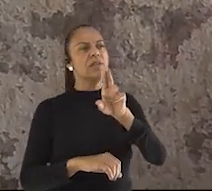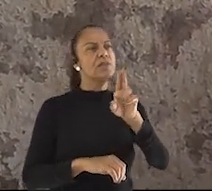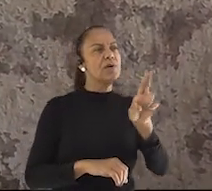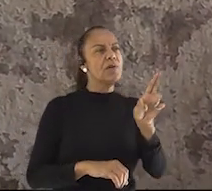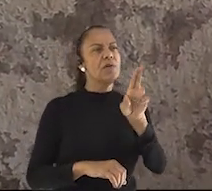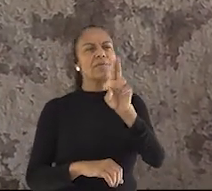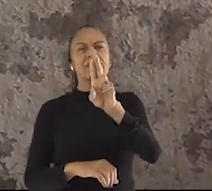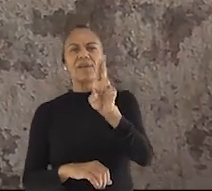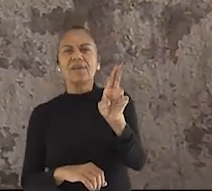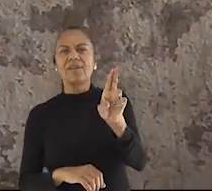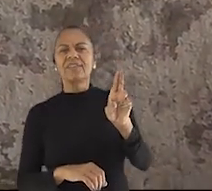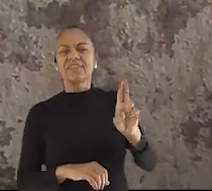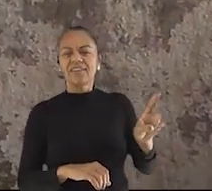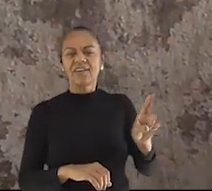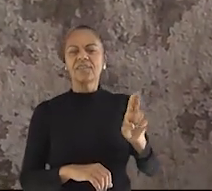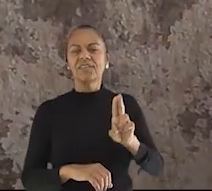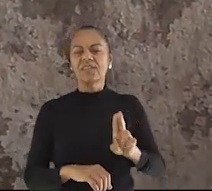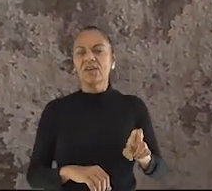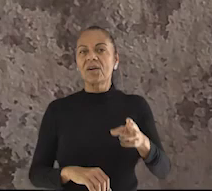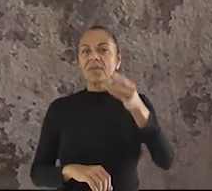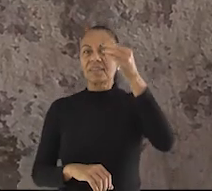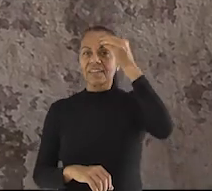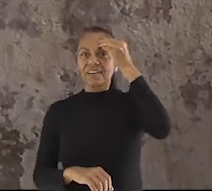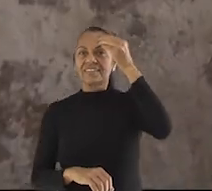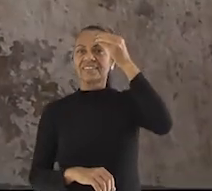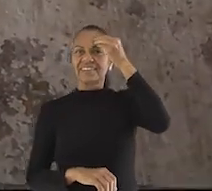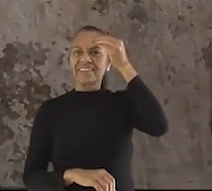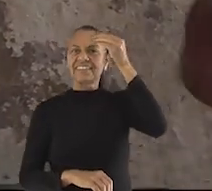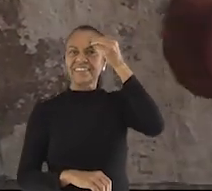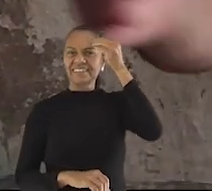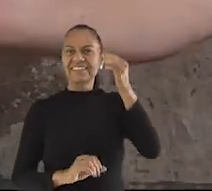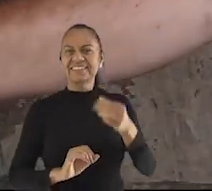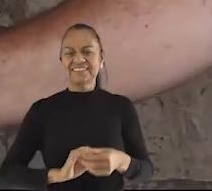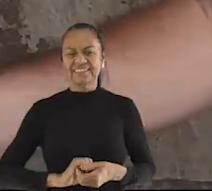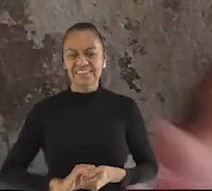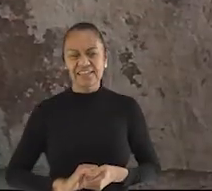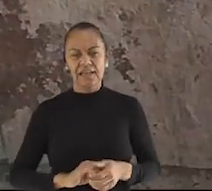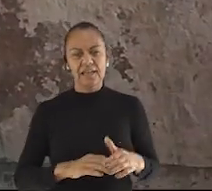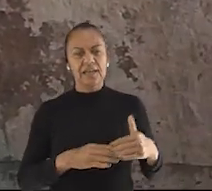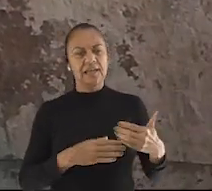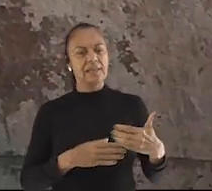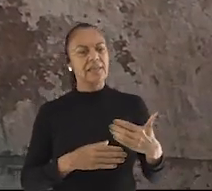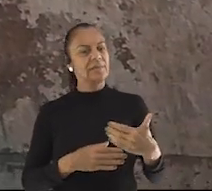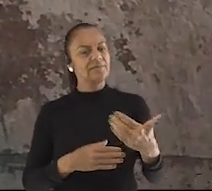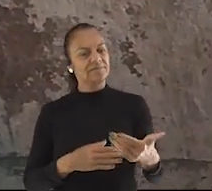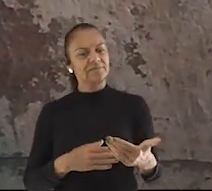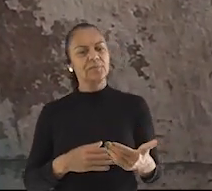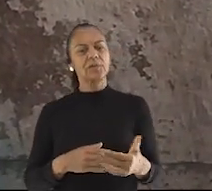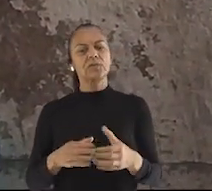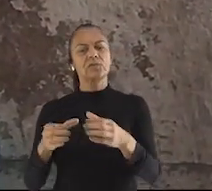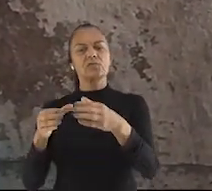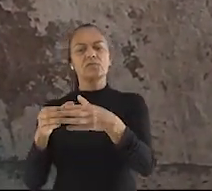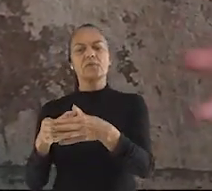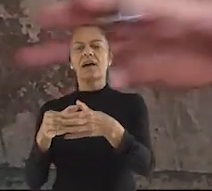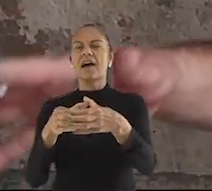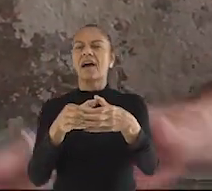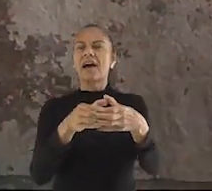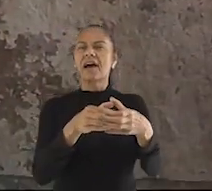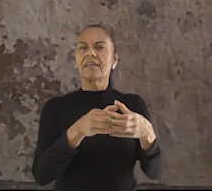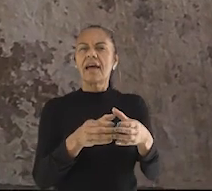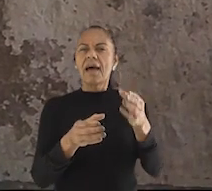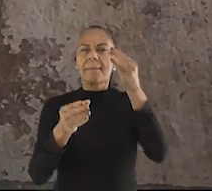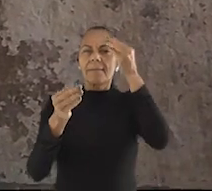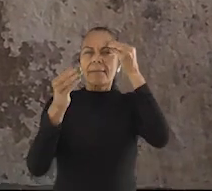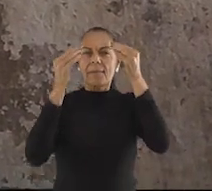Itaenga, aqui é Nova Brasília, aqui já passa o município, já começa a ser Viana. Aí depois nós vamos entrando